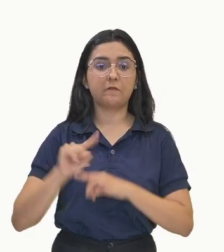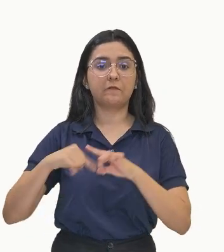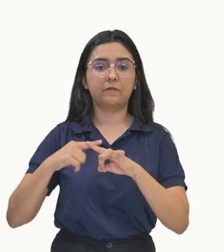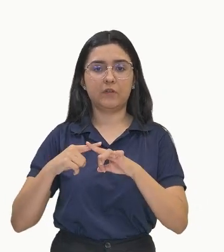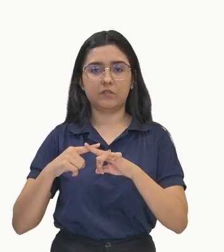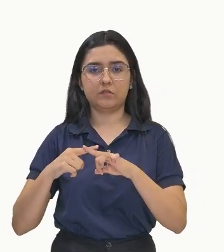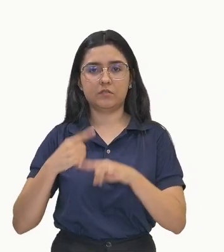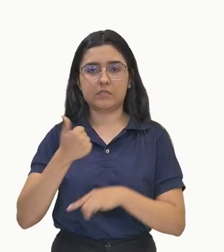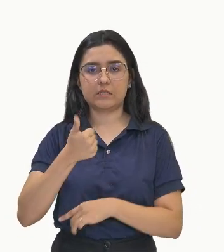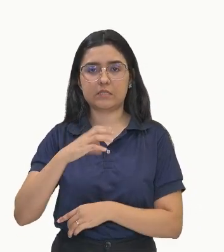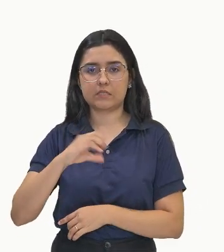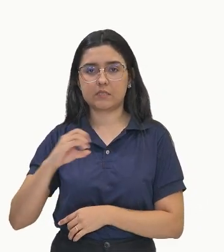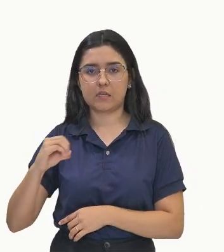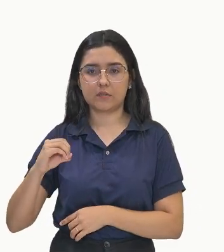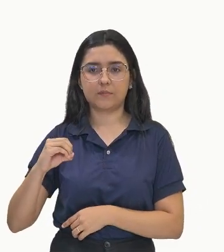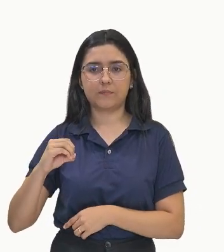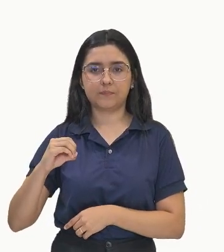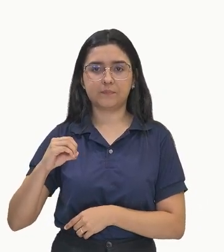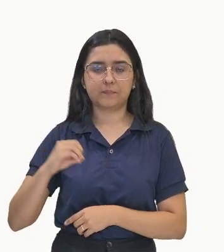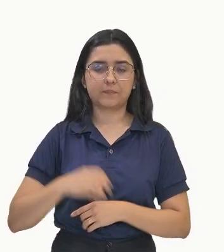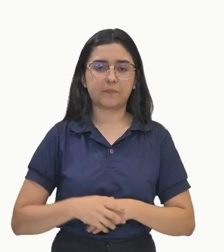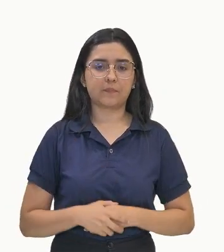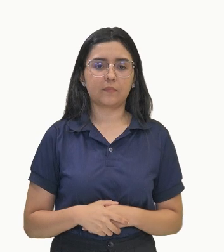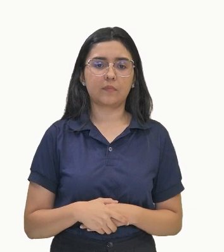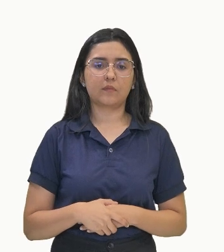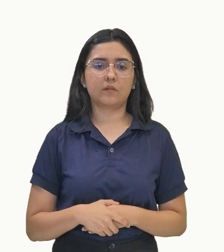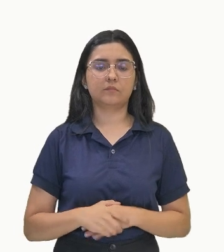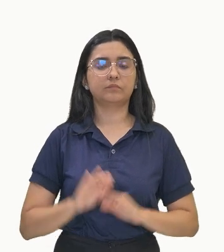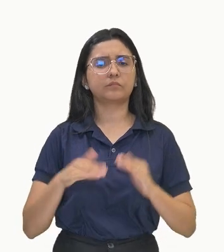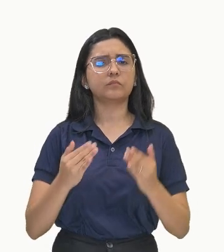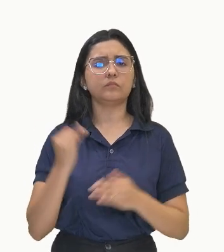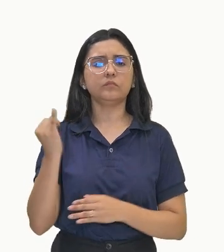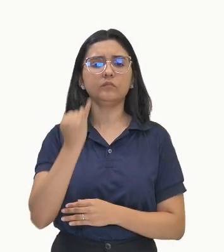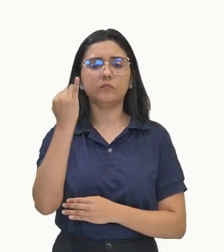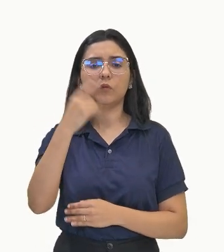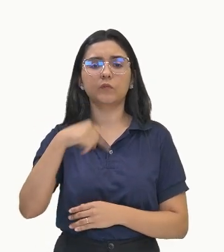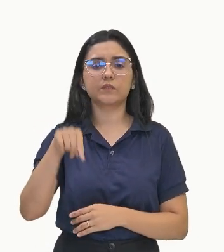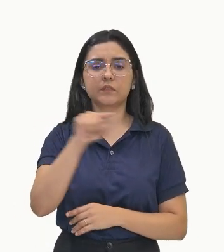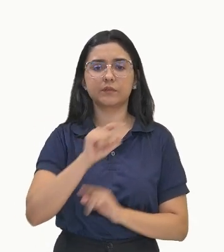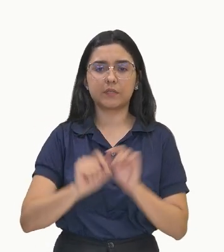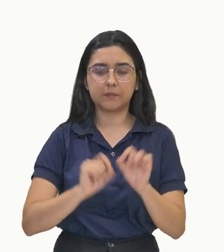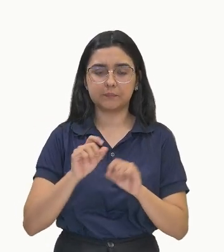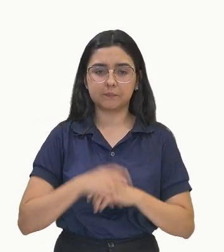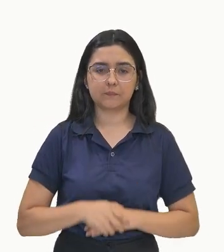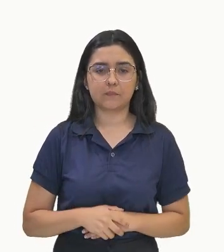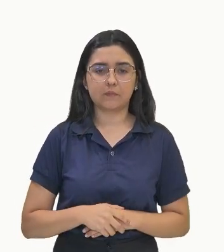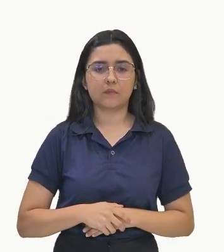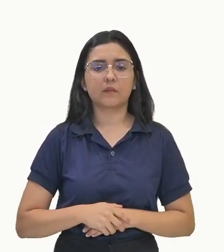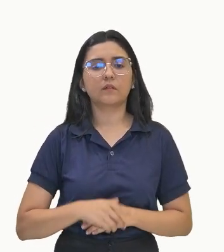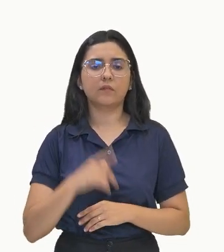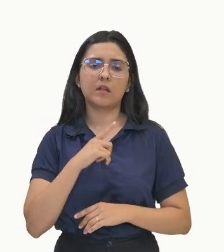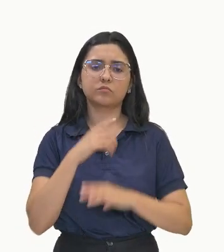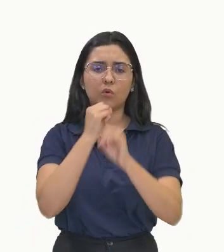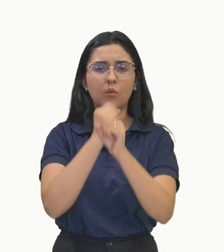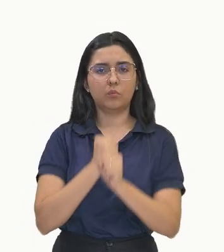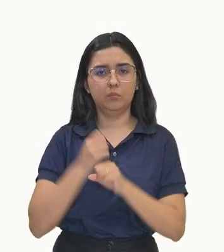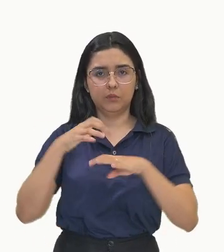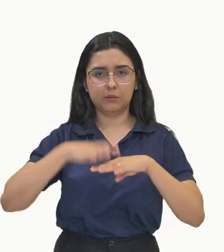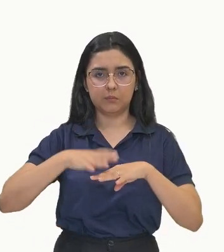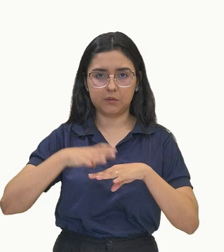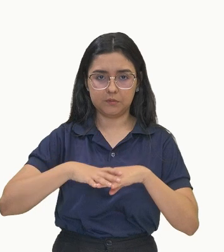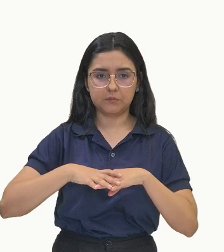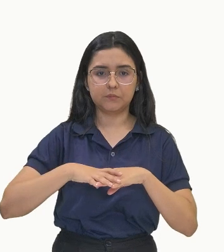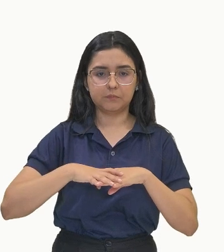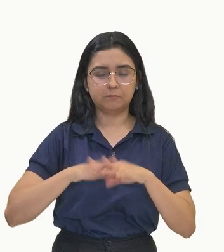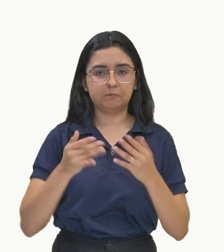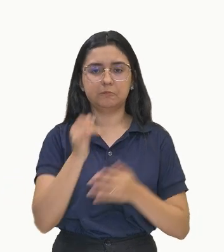Vezes 100. E aqui, gente, é muito importante você fazer um jogo matemático. Por exemplo,